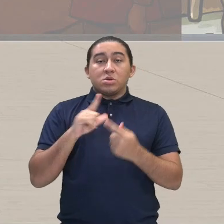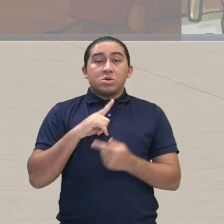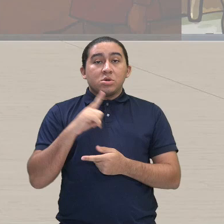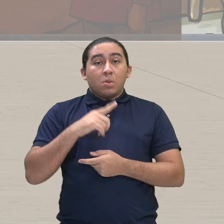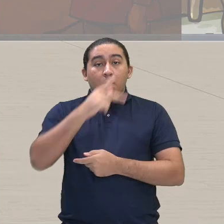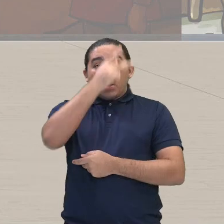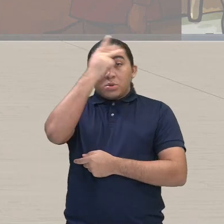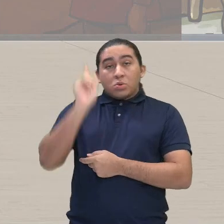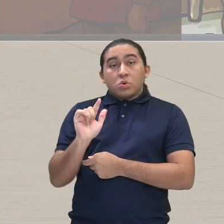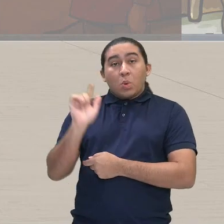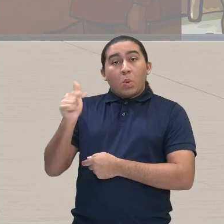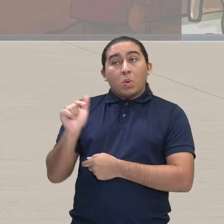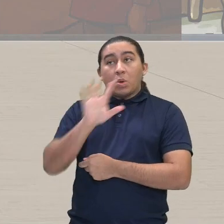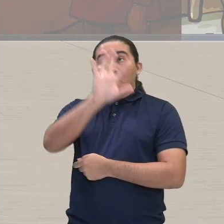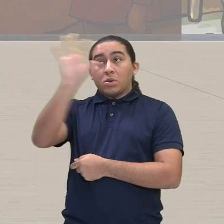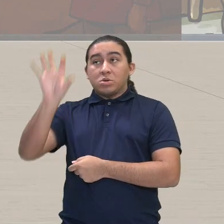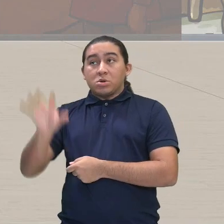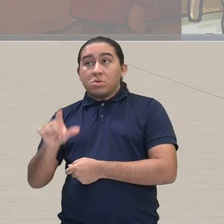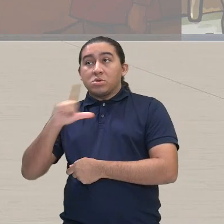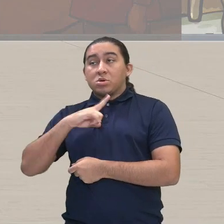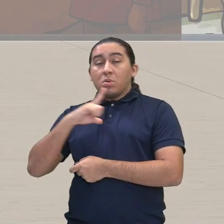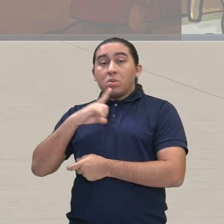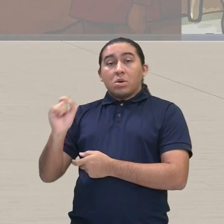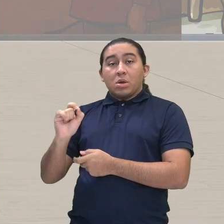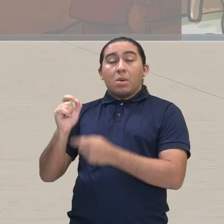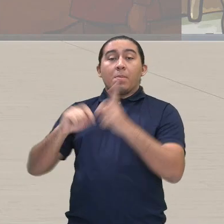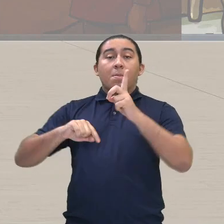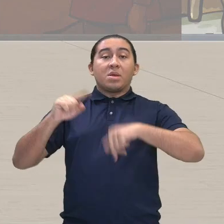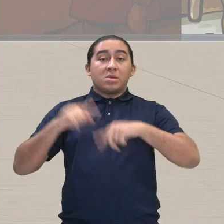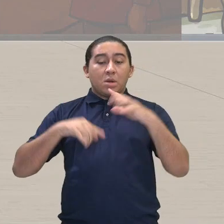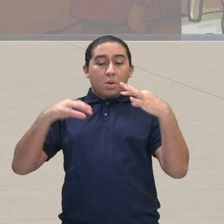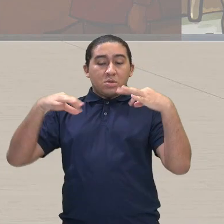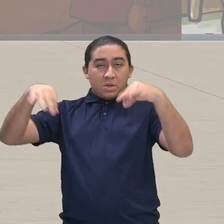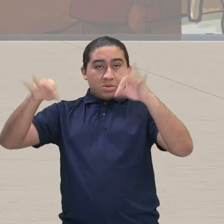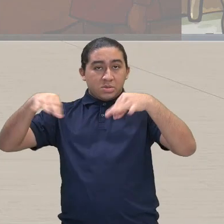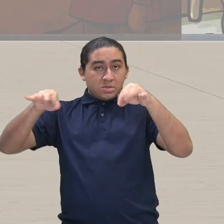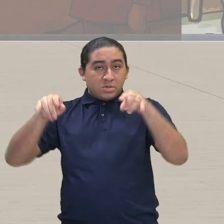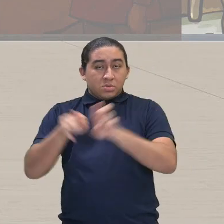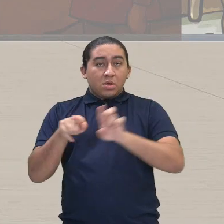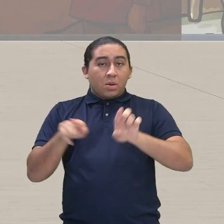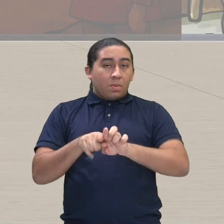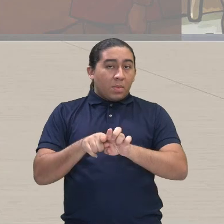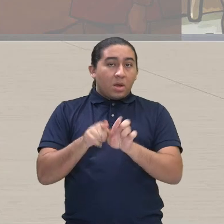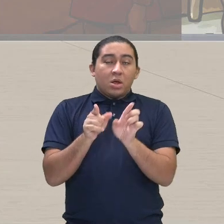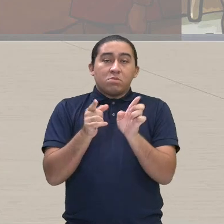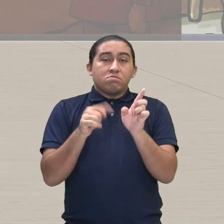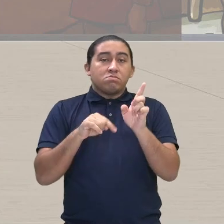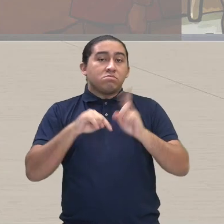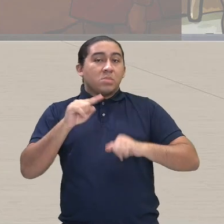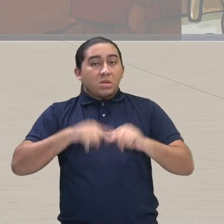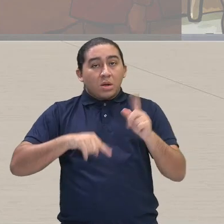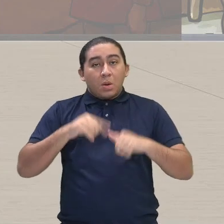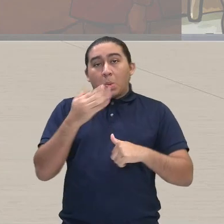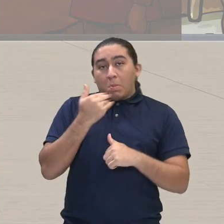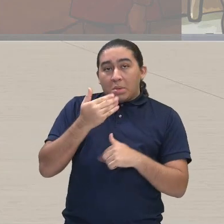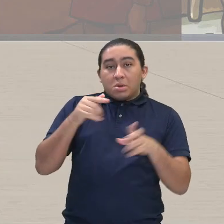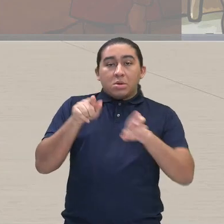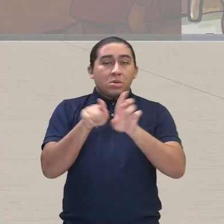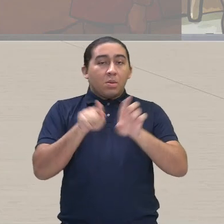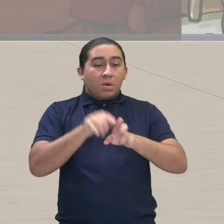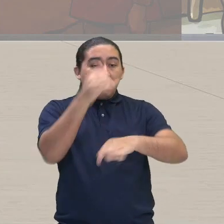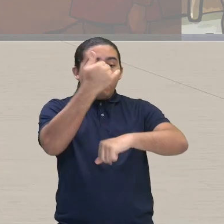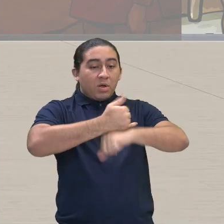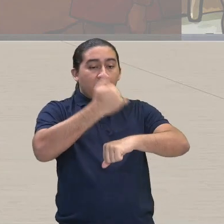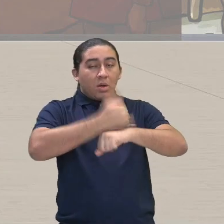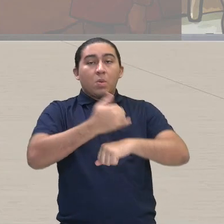regiões trocavam produtos como tecidos, especiarias, metais e alimentos. Observa que são produtos